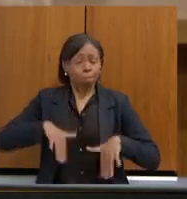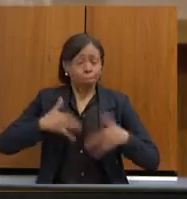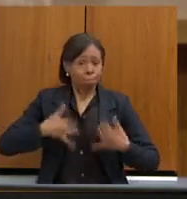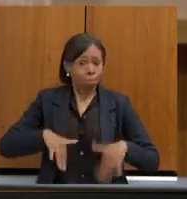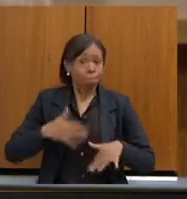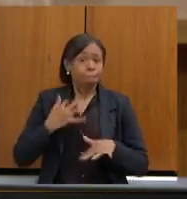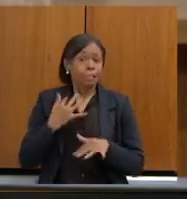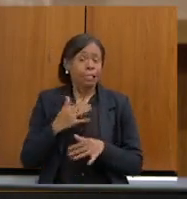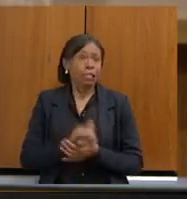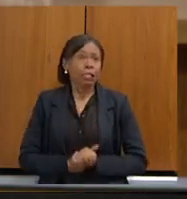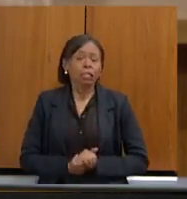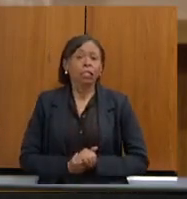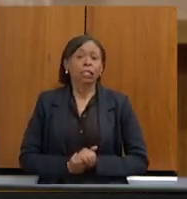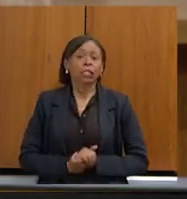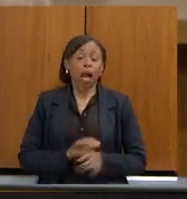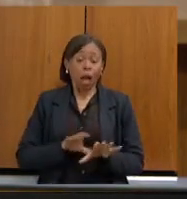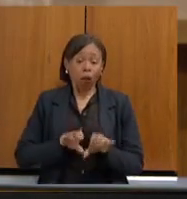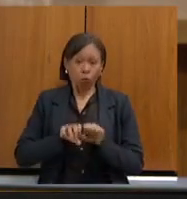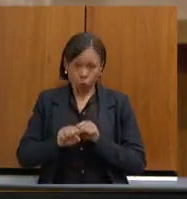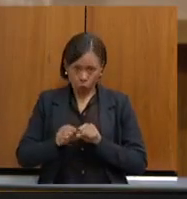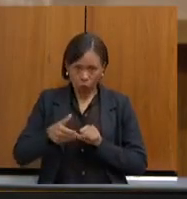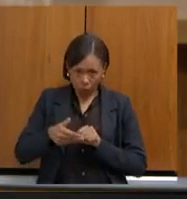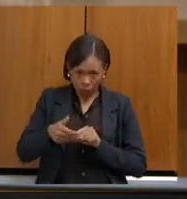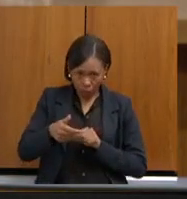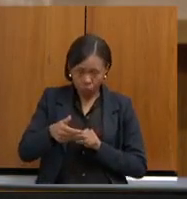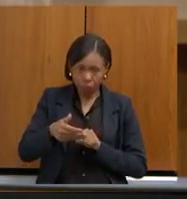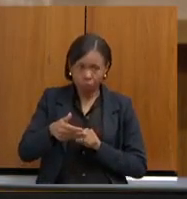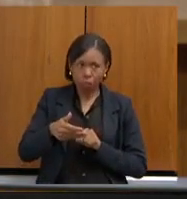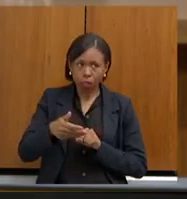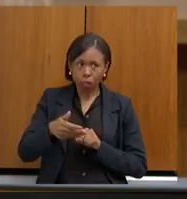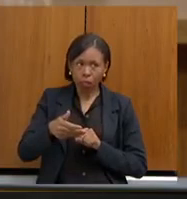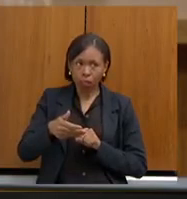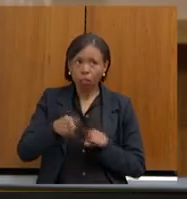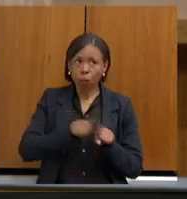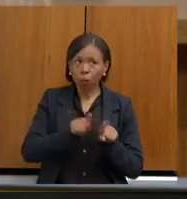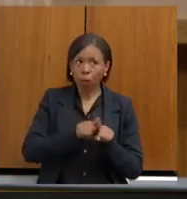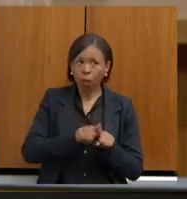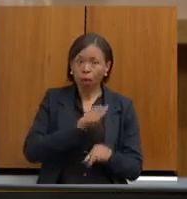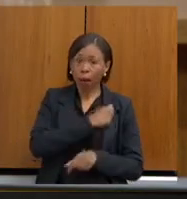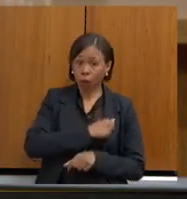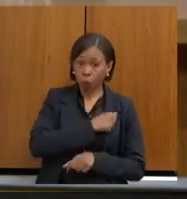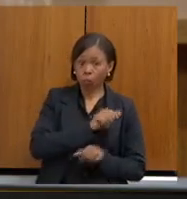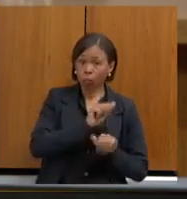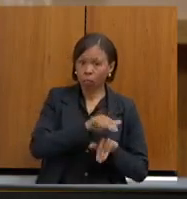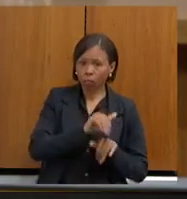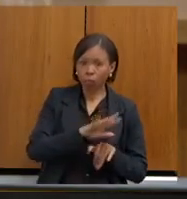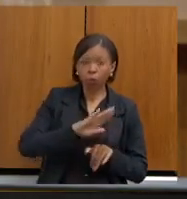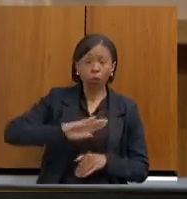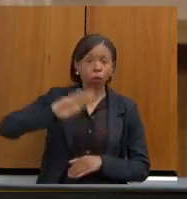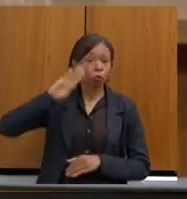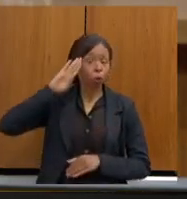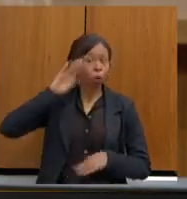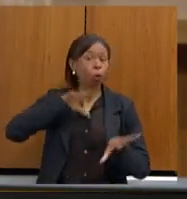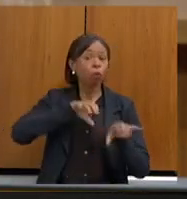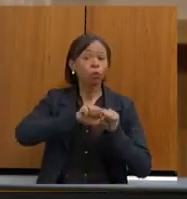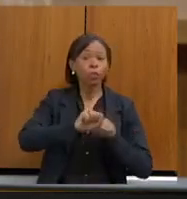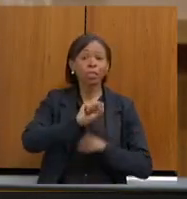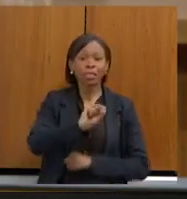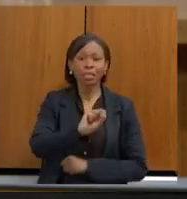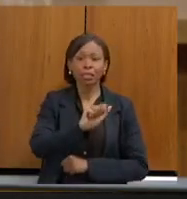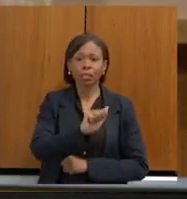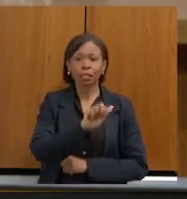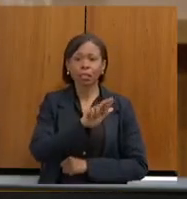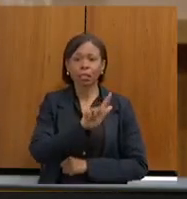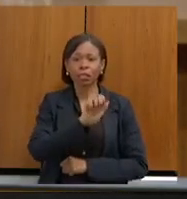510 soldados nós temos também uma formatura de Sargentos ainda no mês de Agosto e Setembro e nós